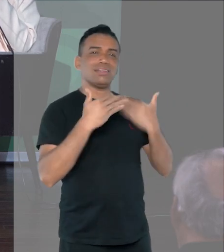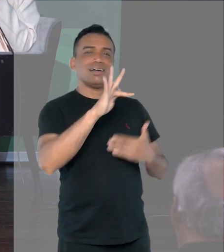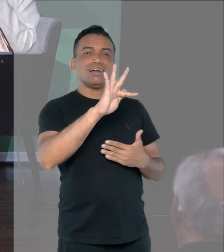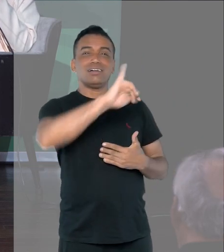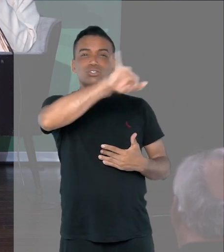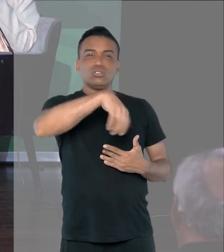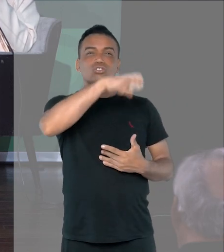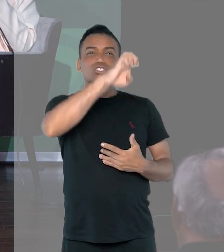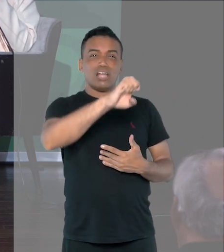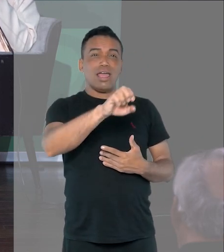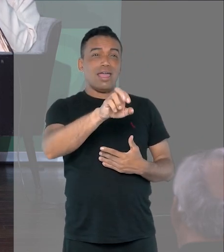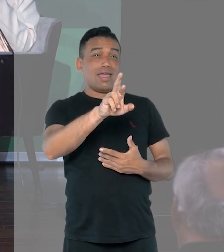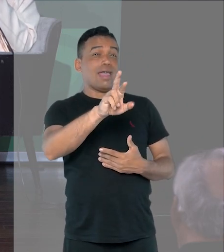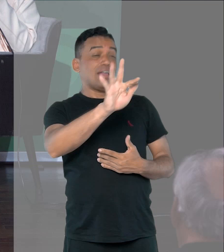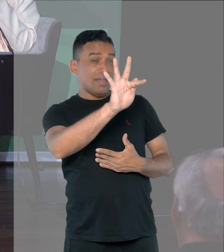se queixa